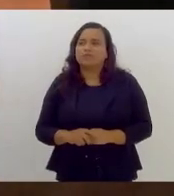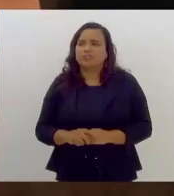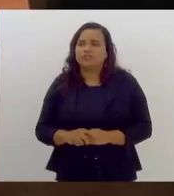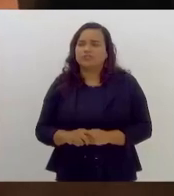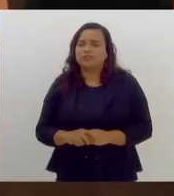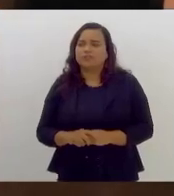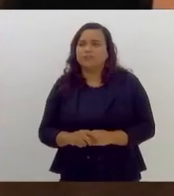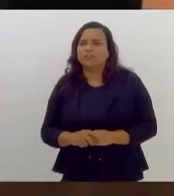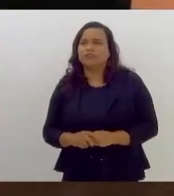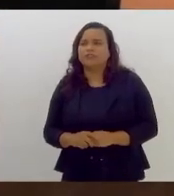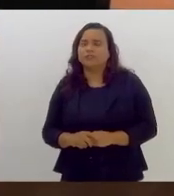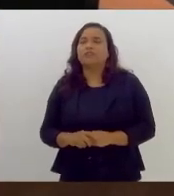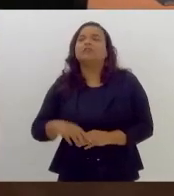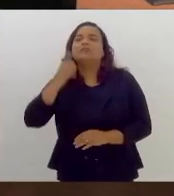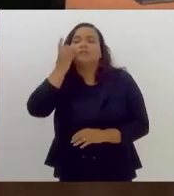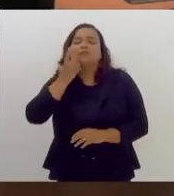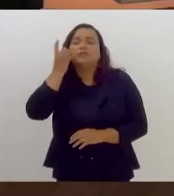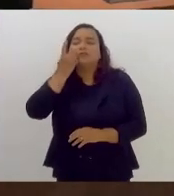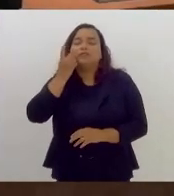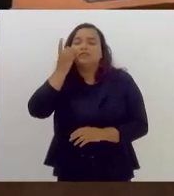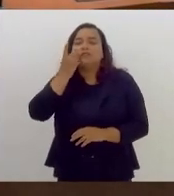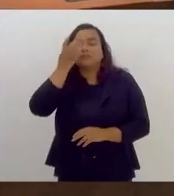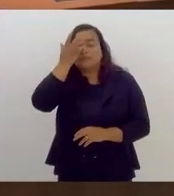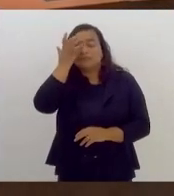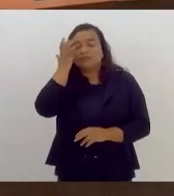CJ. Deputado